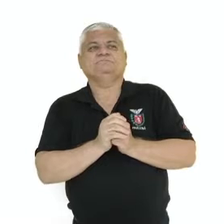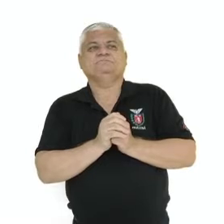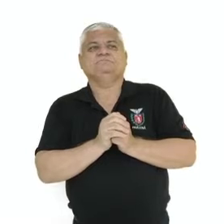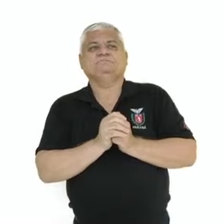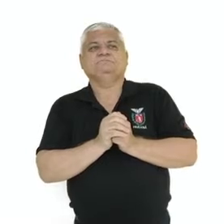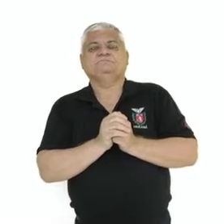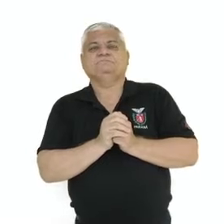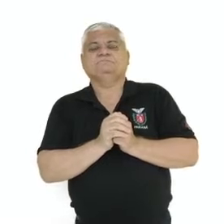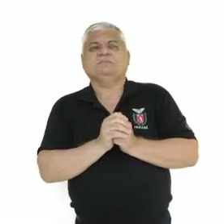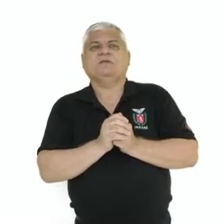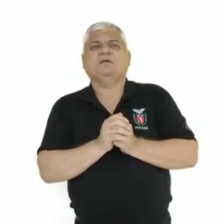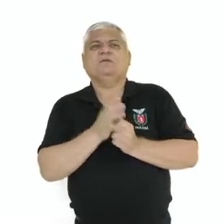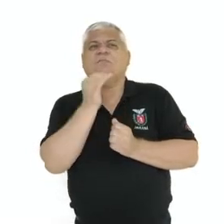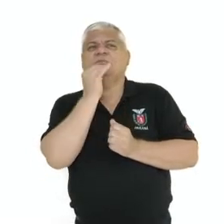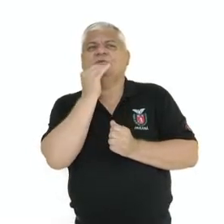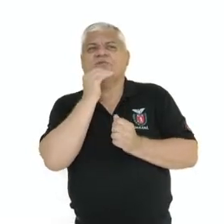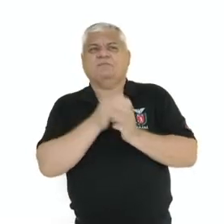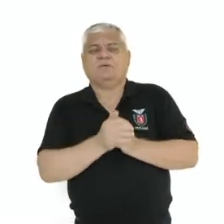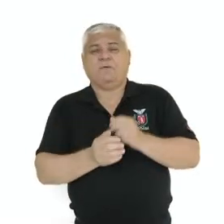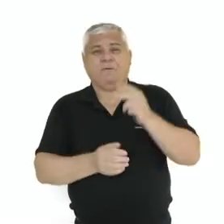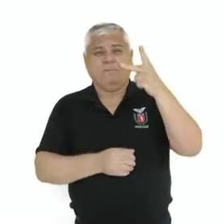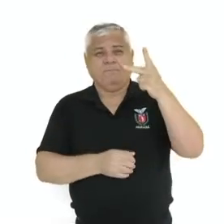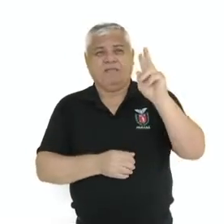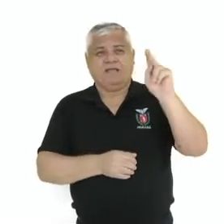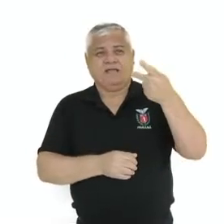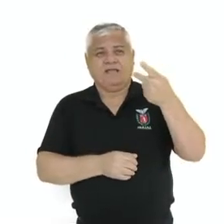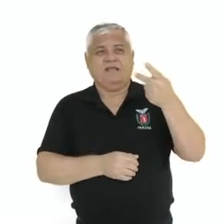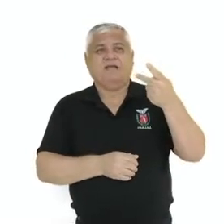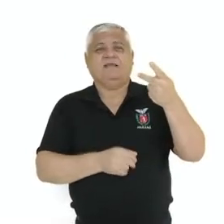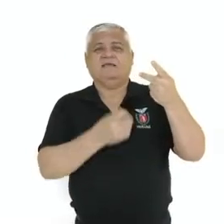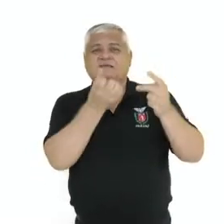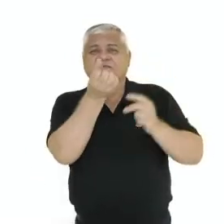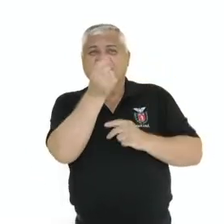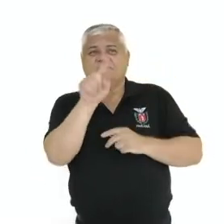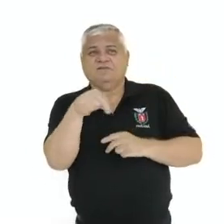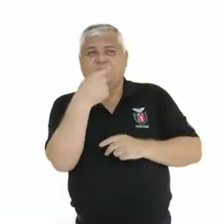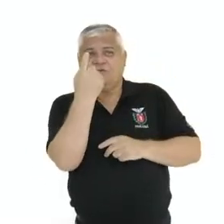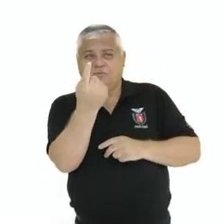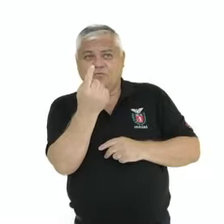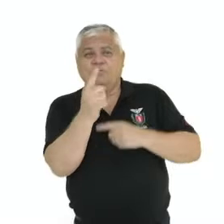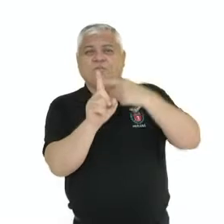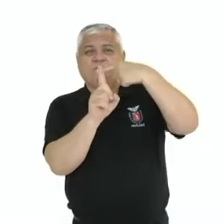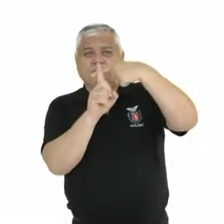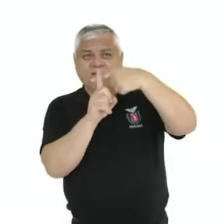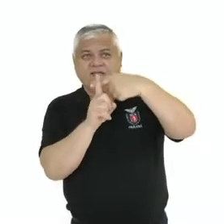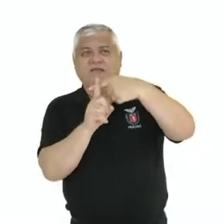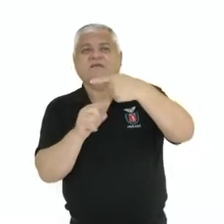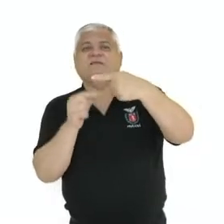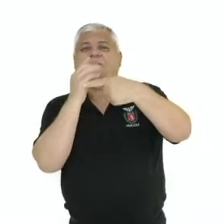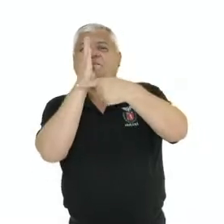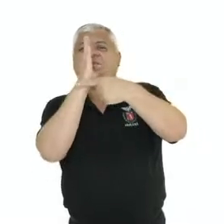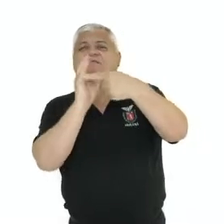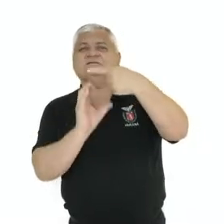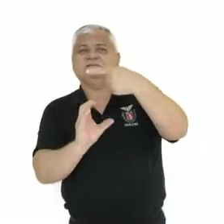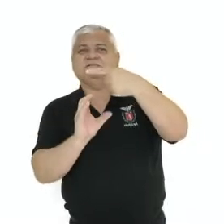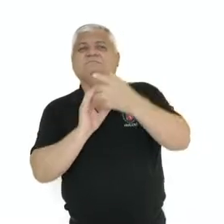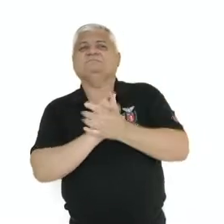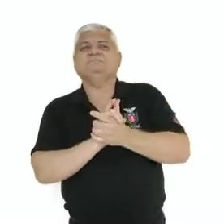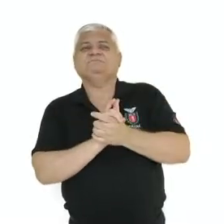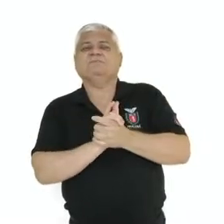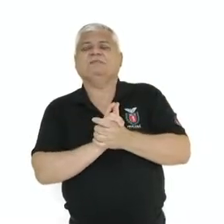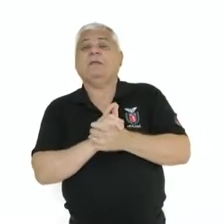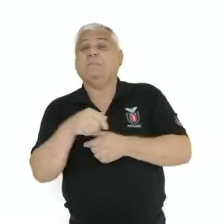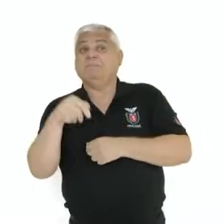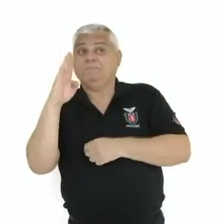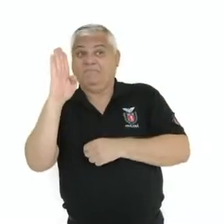ok. Dada por pH igual 6,1 mais log de B sobre C, em que